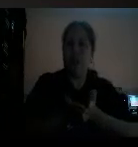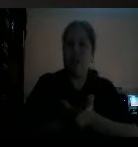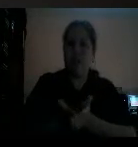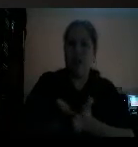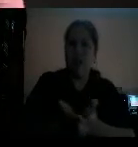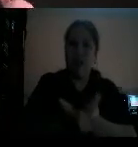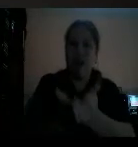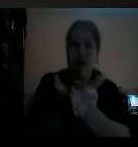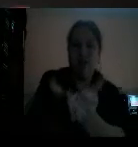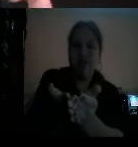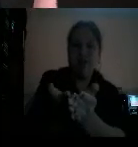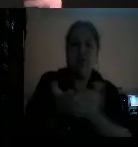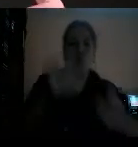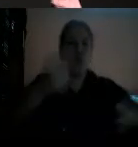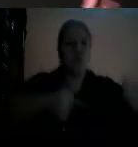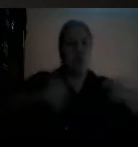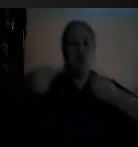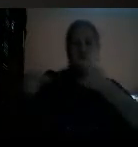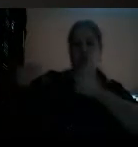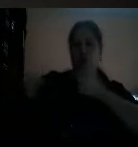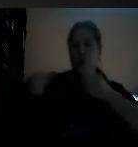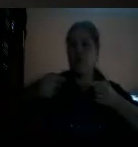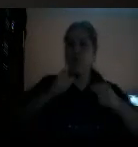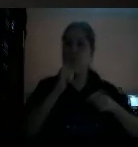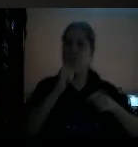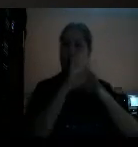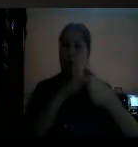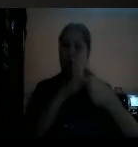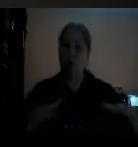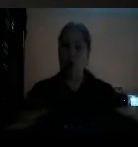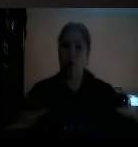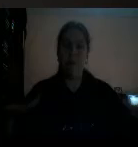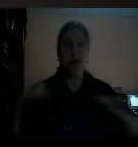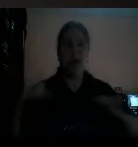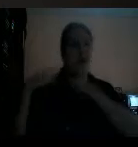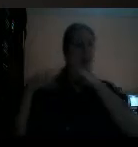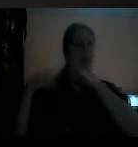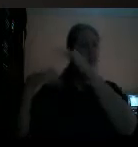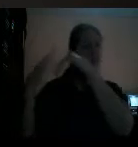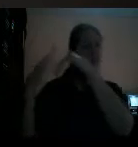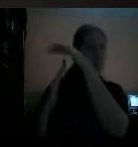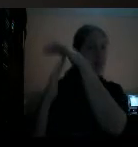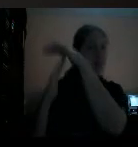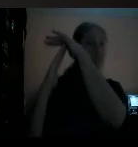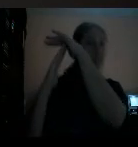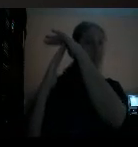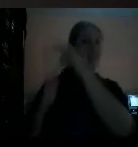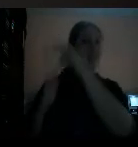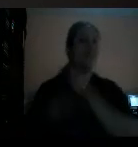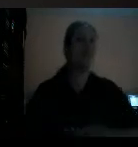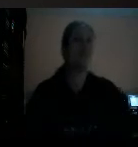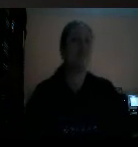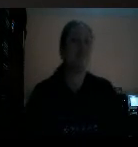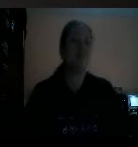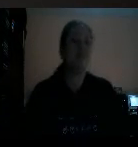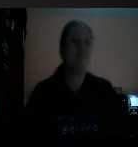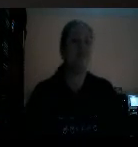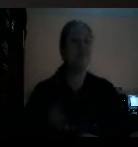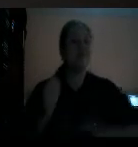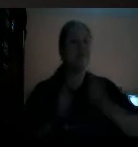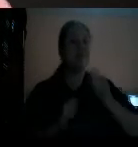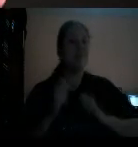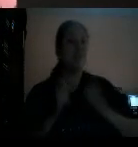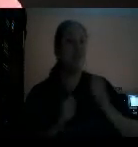no Ocidente, e indo e desenvolvendo quem? A sua indústria náutica. Vimos que antes eles fizeram o canal do Panamá, tomaram posse